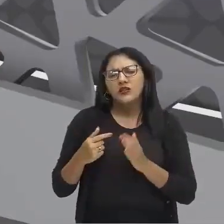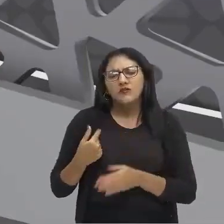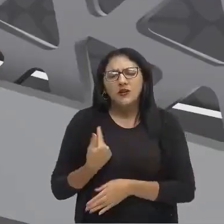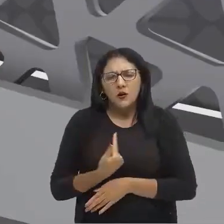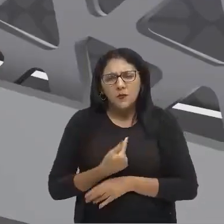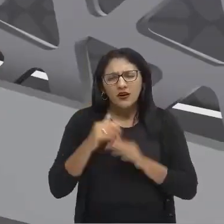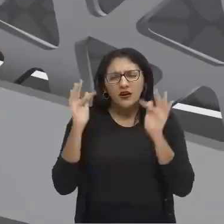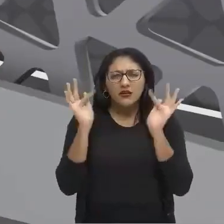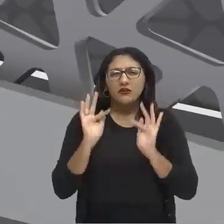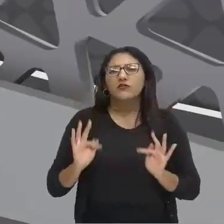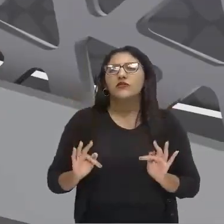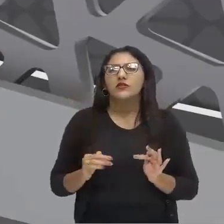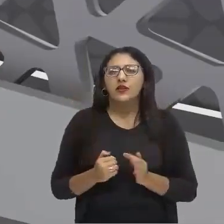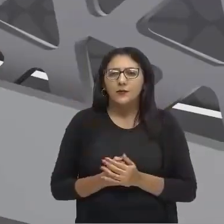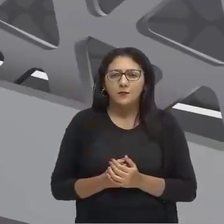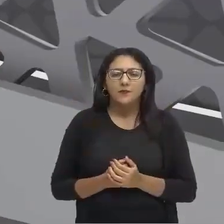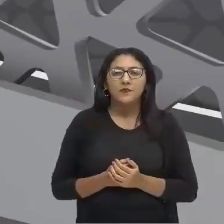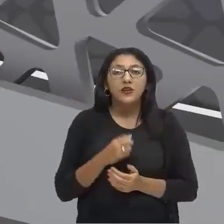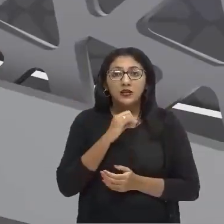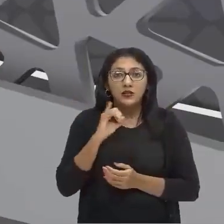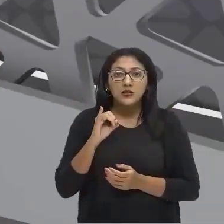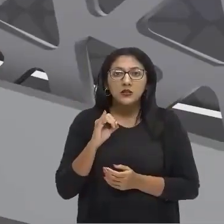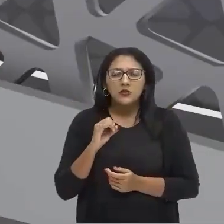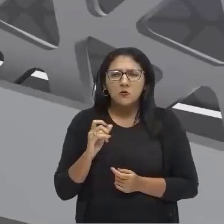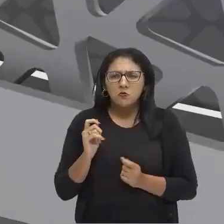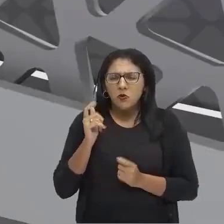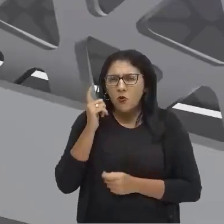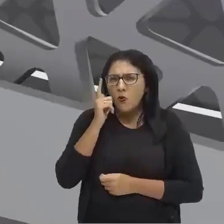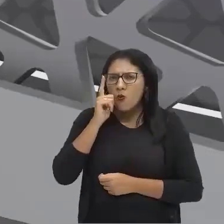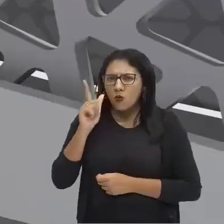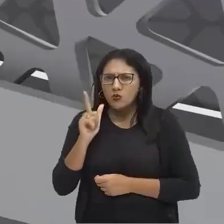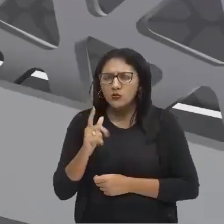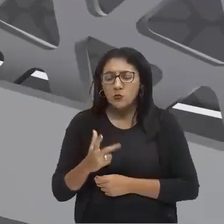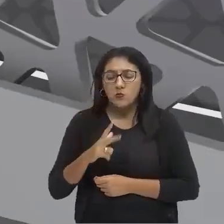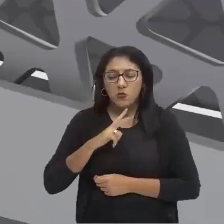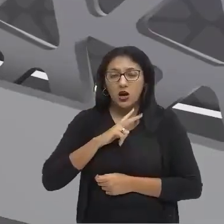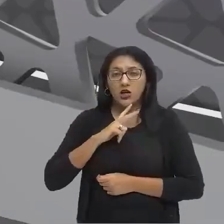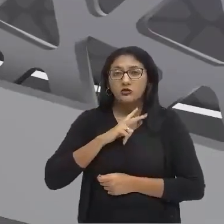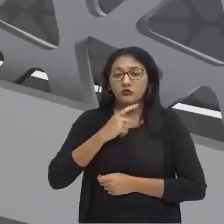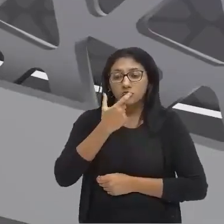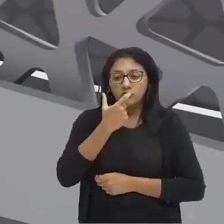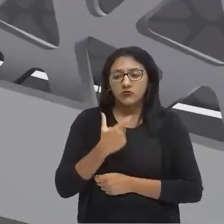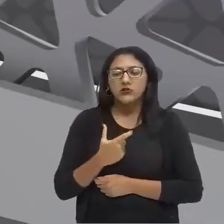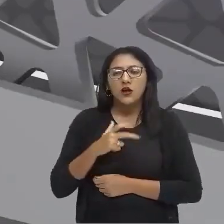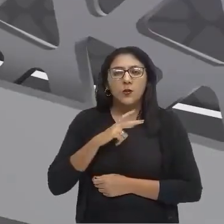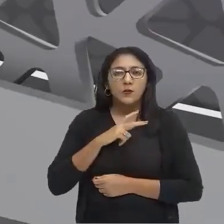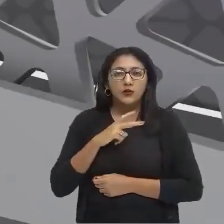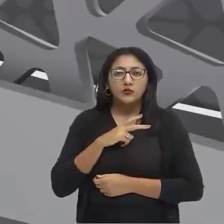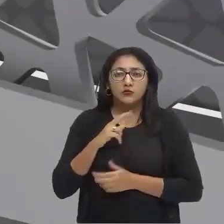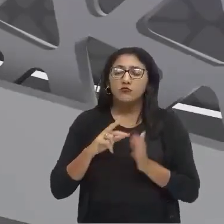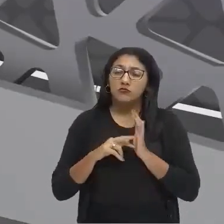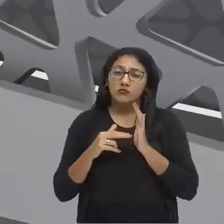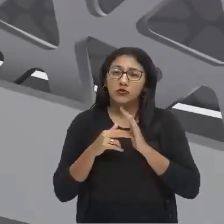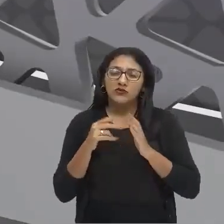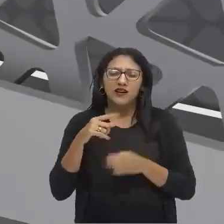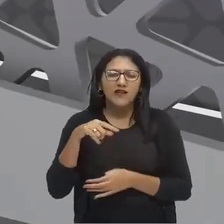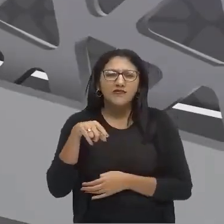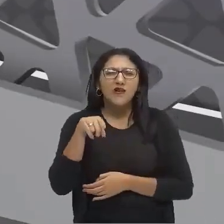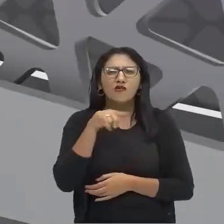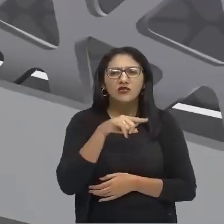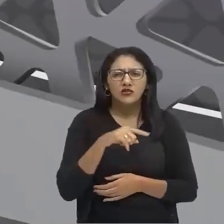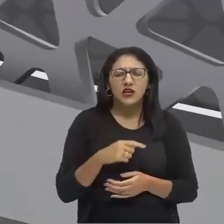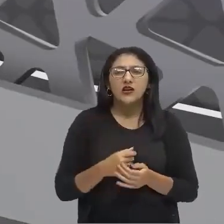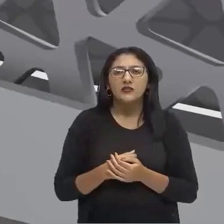para que isso aconteça, eu, em particular, quando eu falo eu, estou me referindo a vocês,